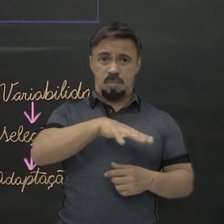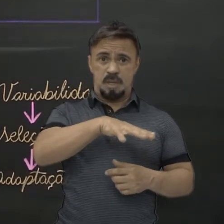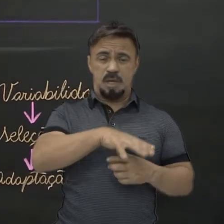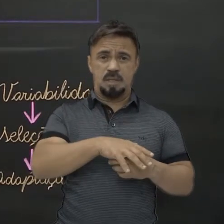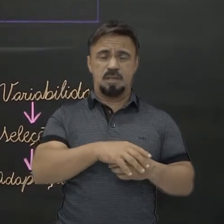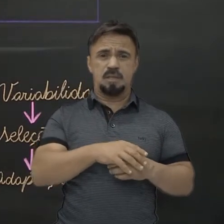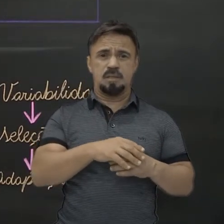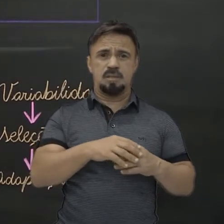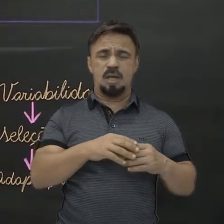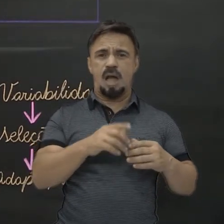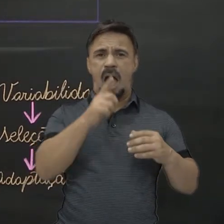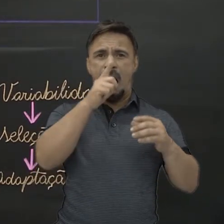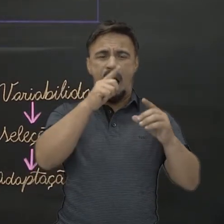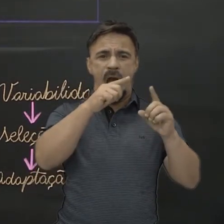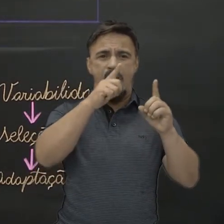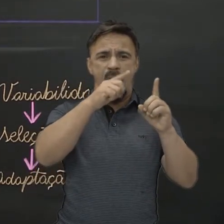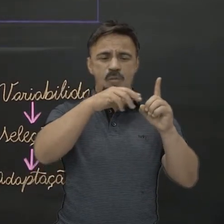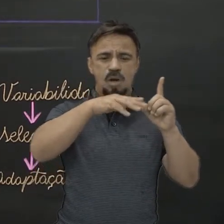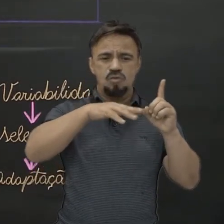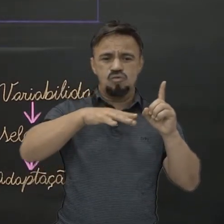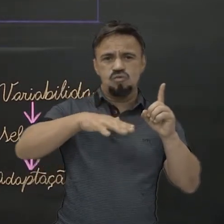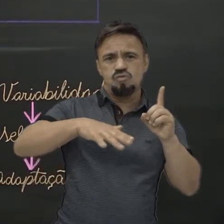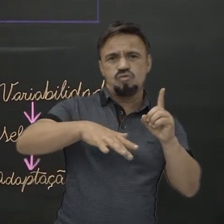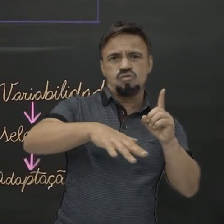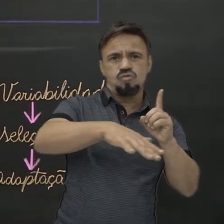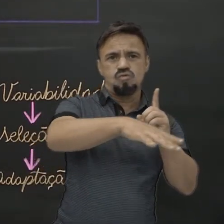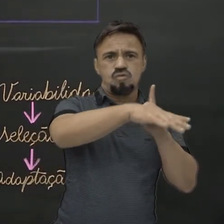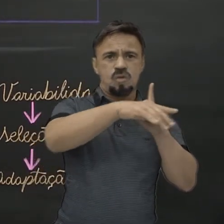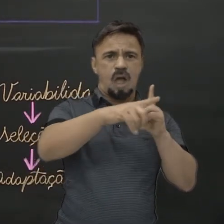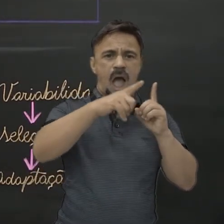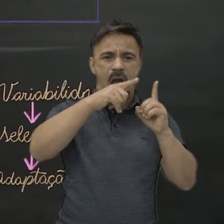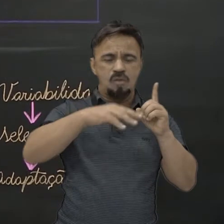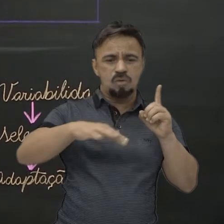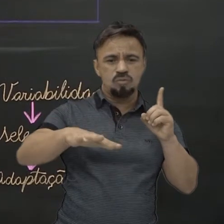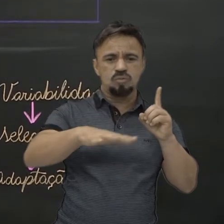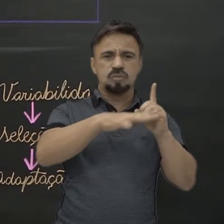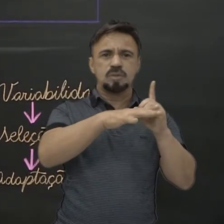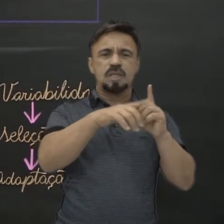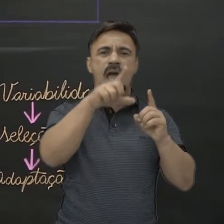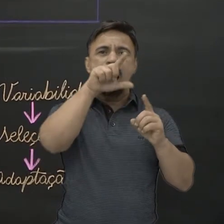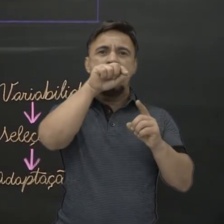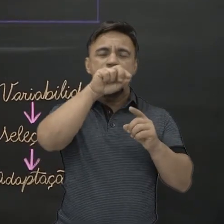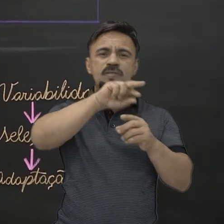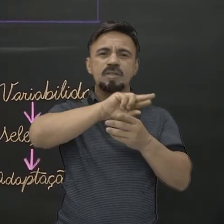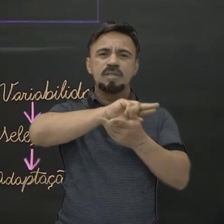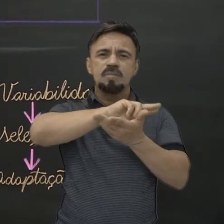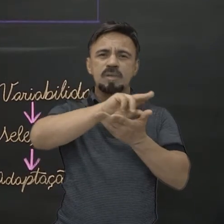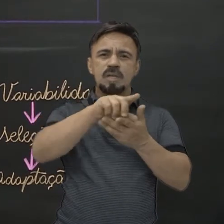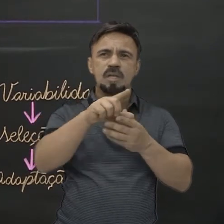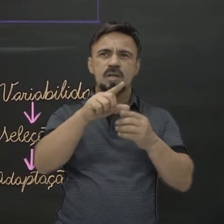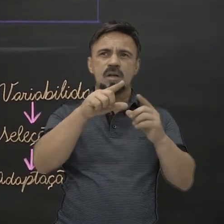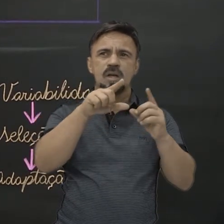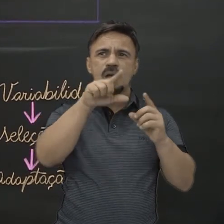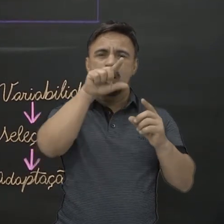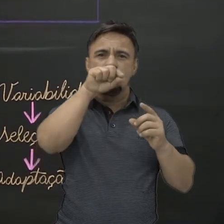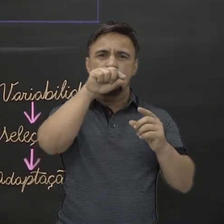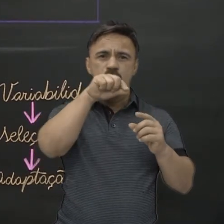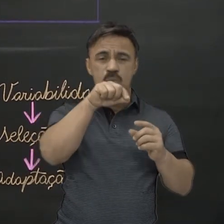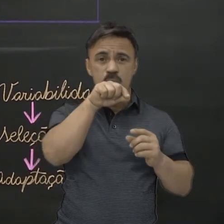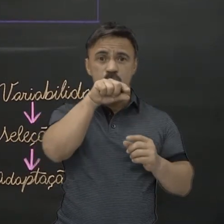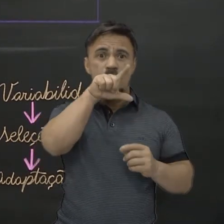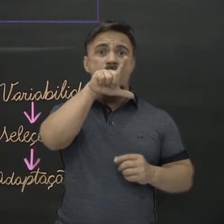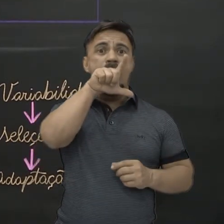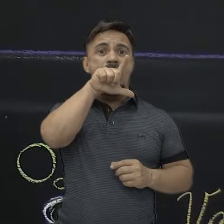tenho ali uma ilha, vamos colocar uma ilha, um ambiente mais limitado ali, uma série de aves, aves de bicos maiores, que conseguem abrir